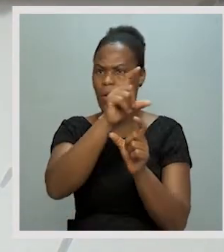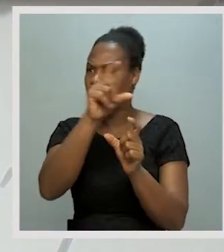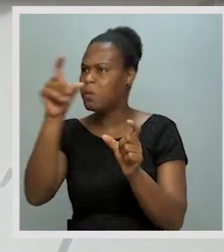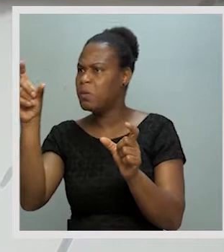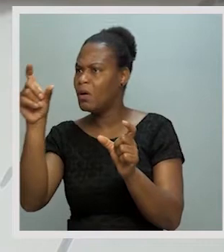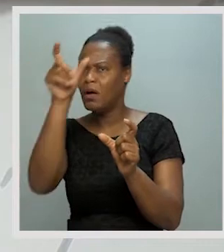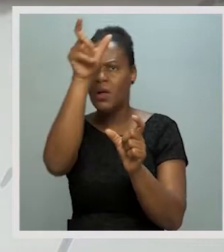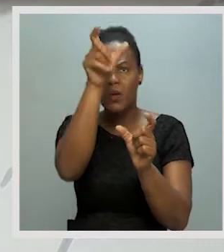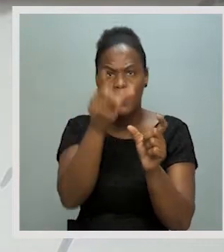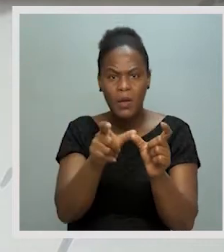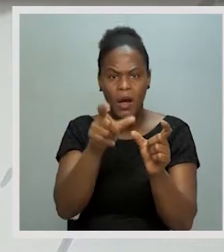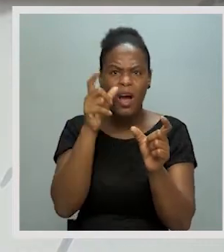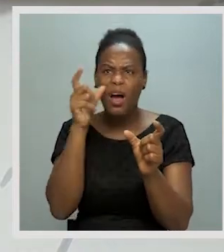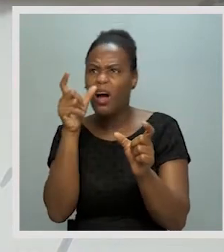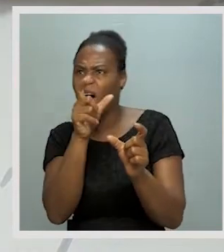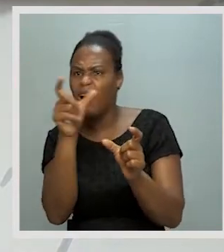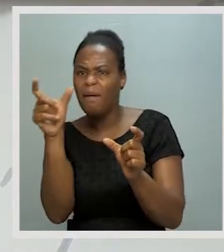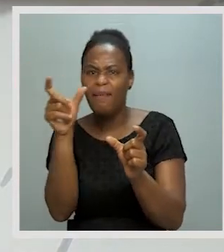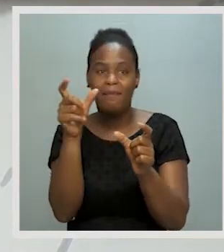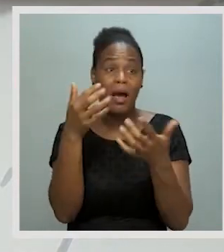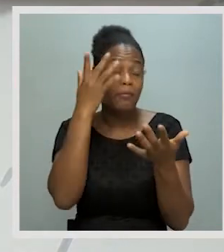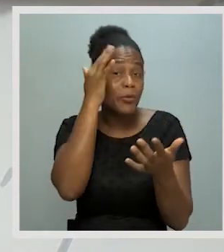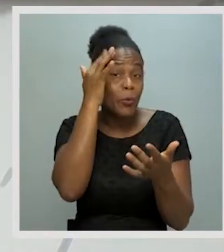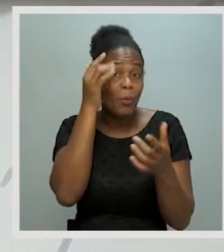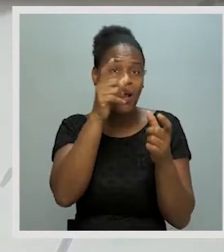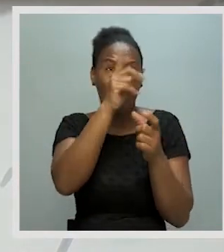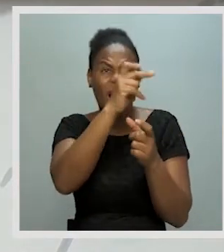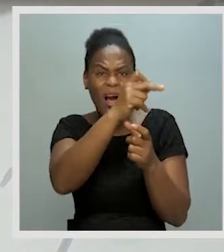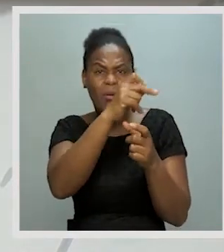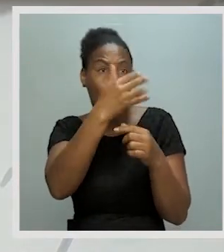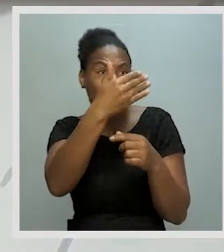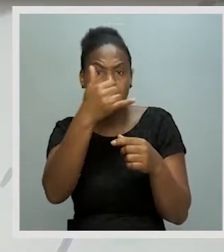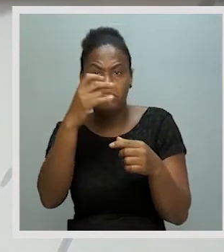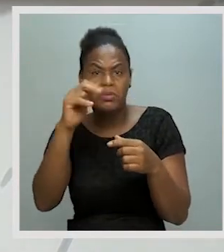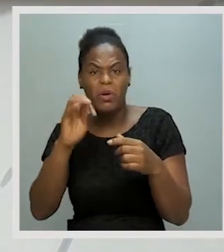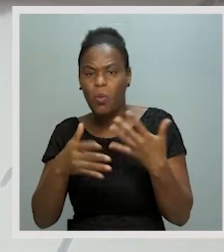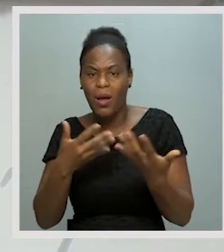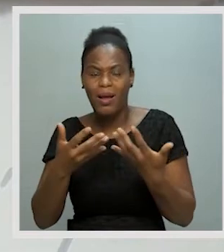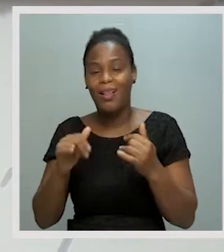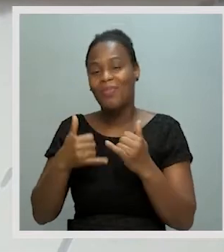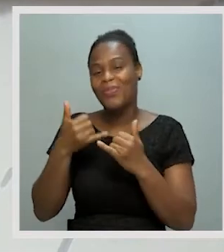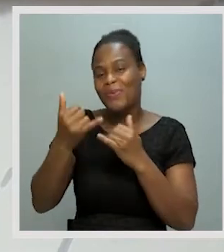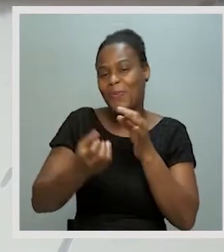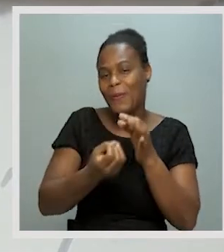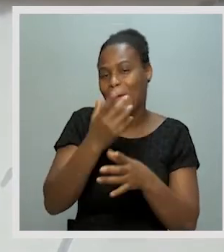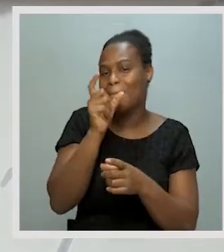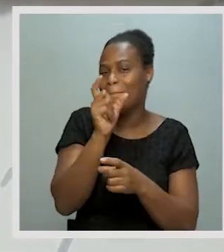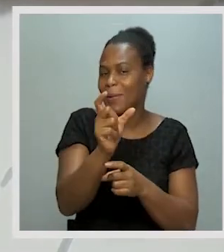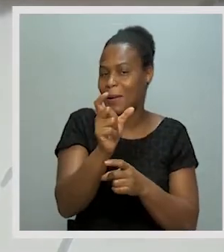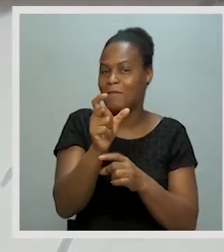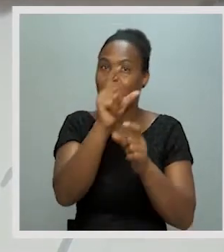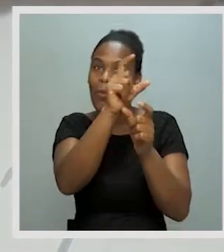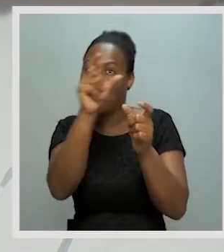vamos buscar cada palavra, não é? Temos um número de letras e vamos tentar formar